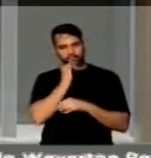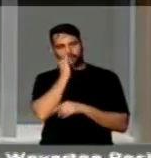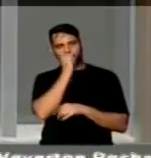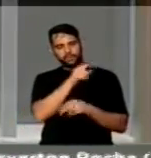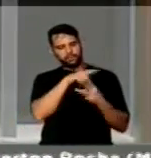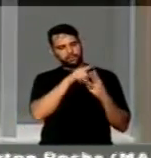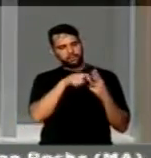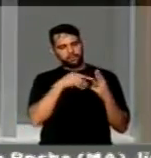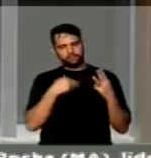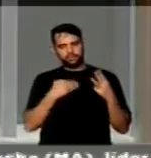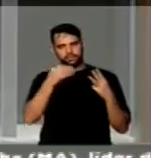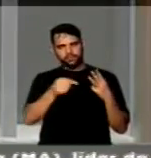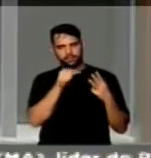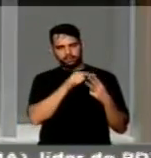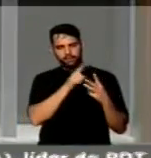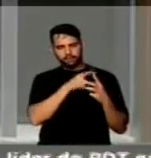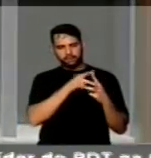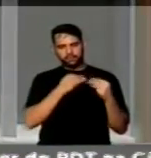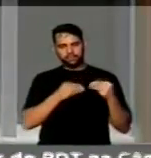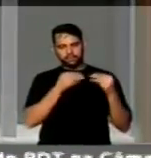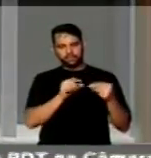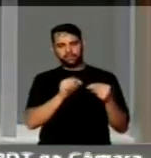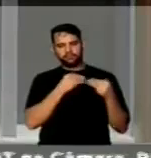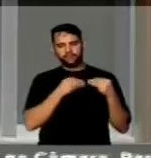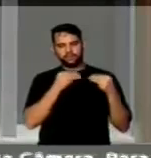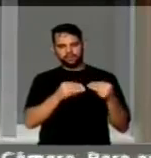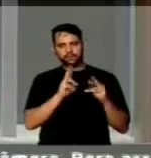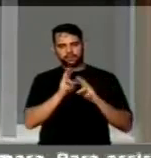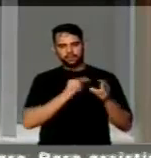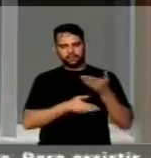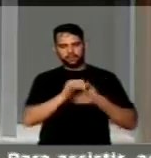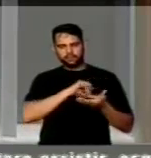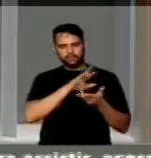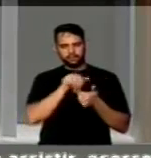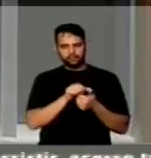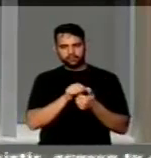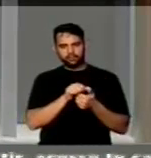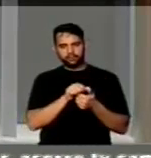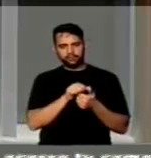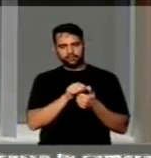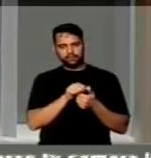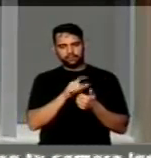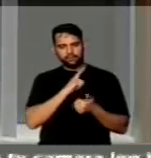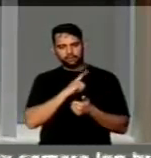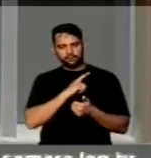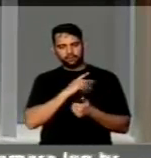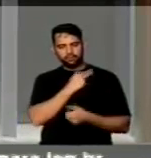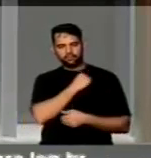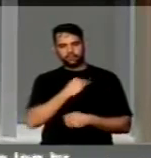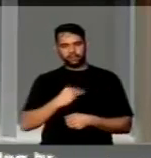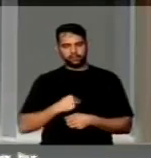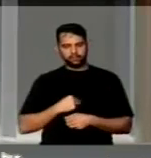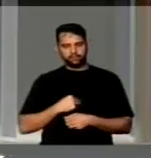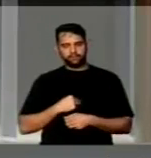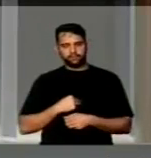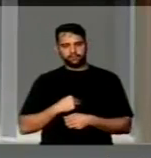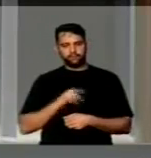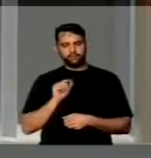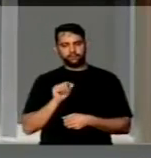3 pastas. A primeira delas, o Ministério das Relações Exteriores, que tem como ministro